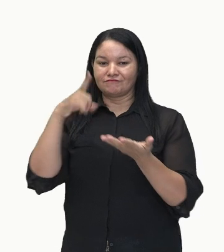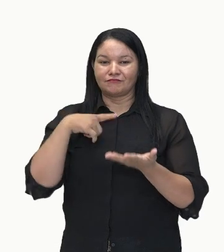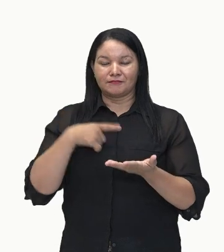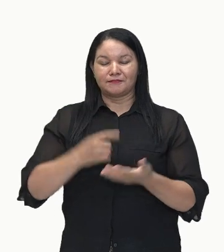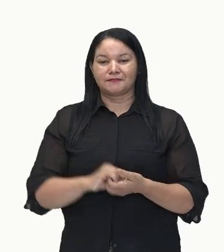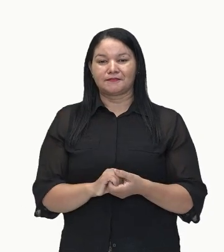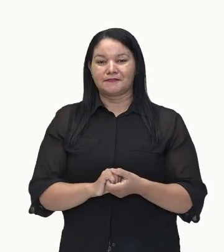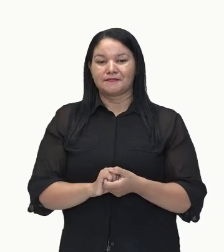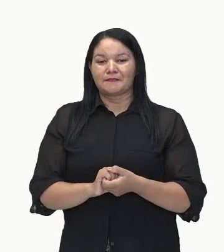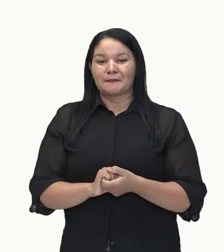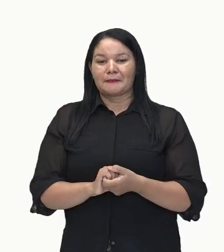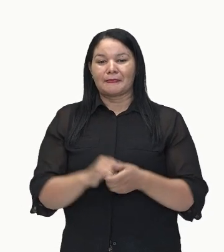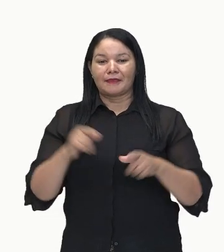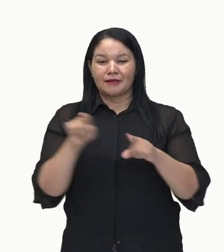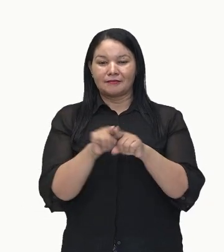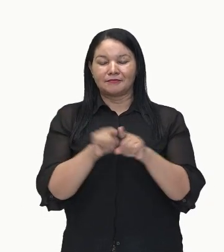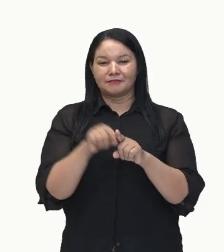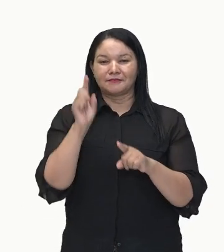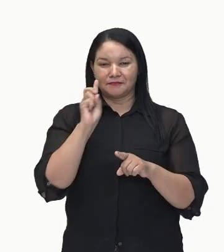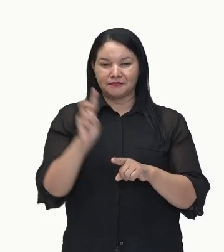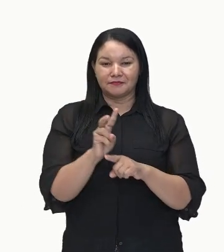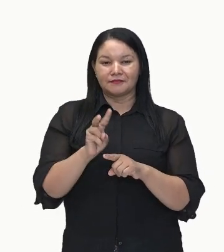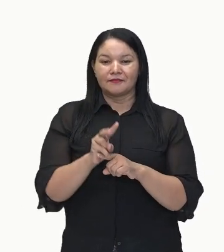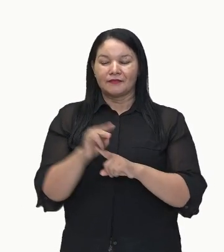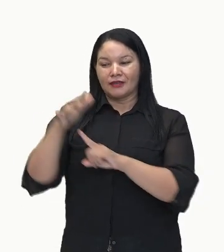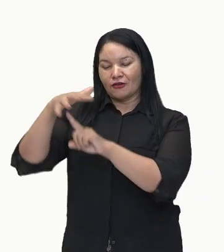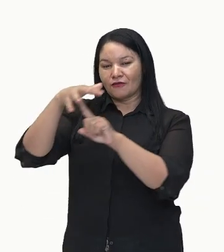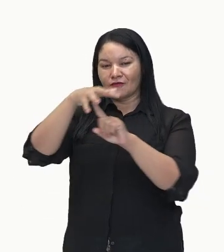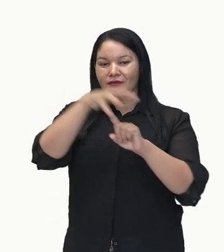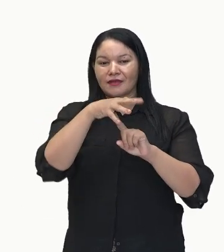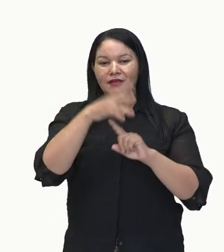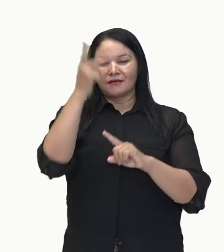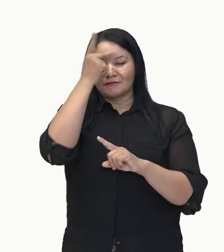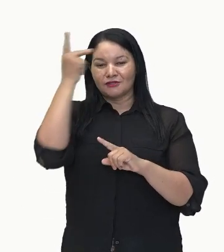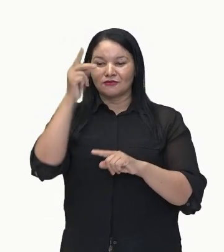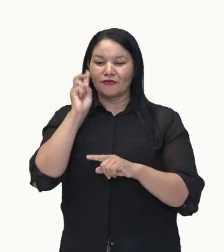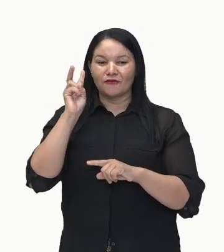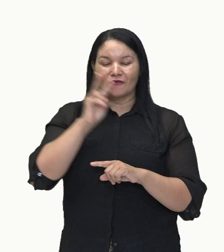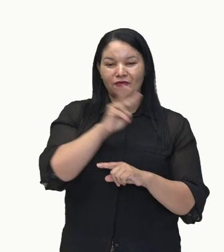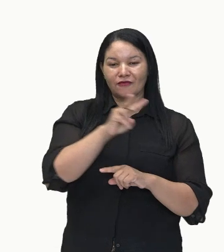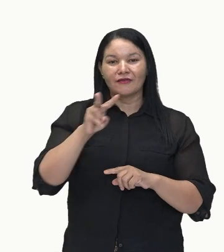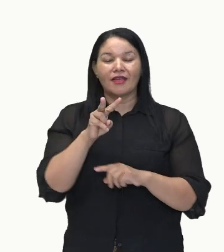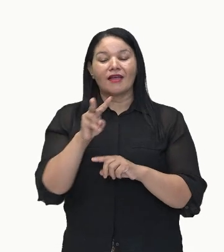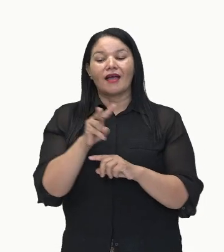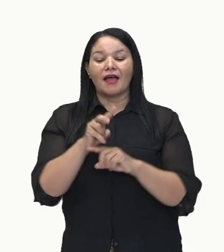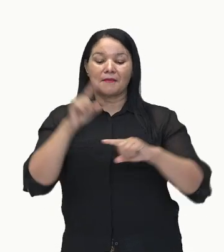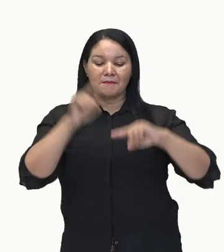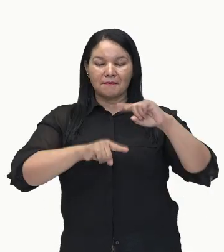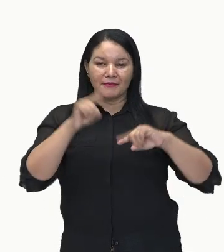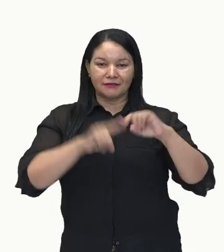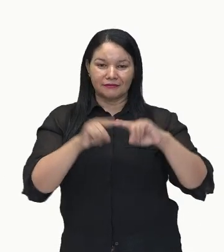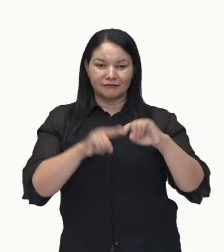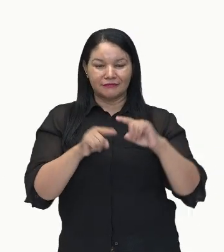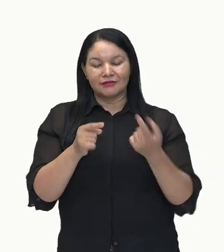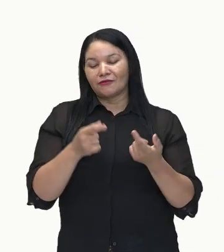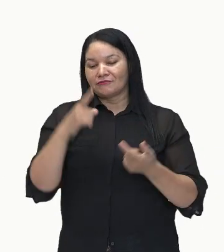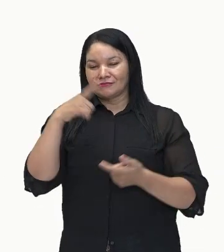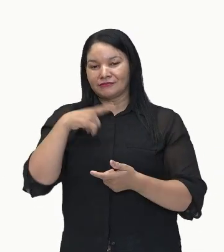comparece às feiras, todo mundo logo adivinha o que ele traz. Olha só, sempre coisas